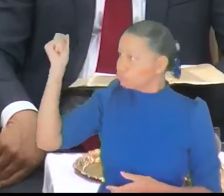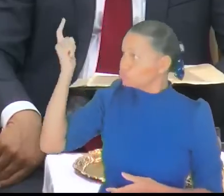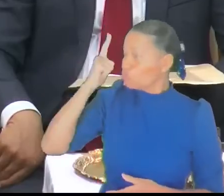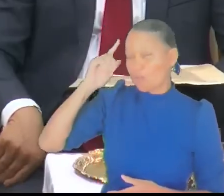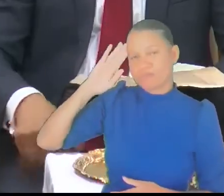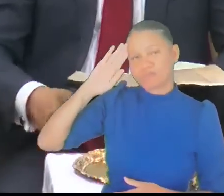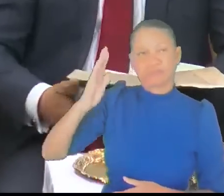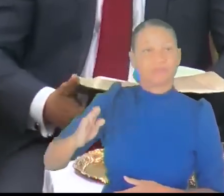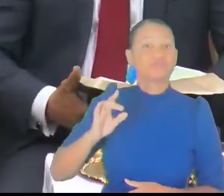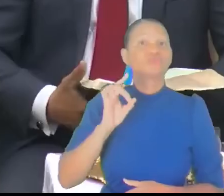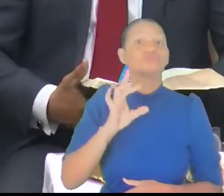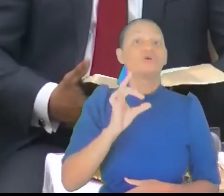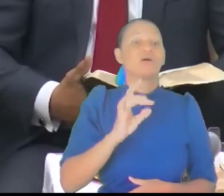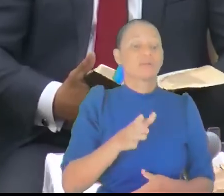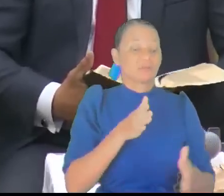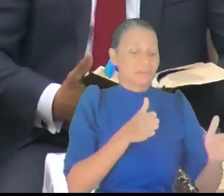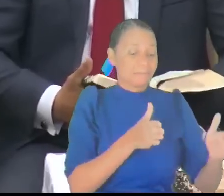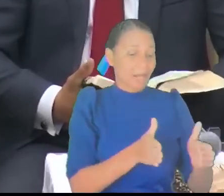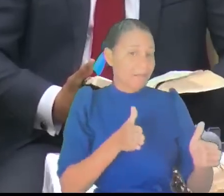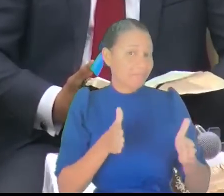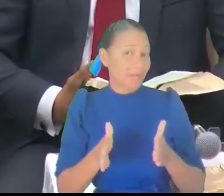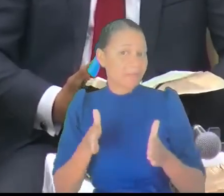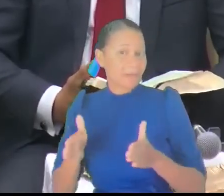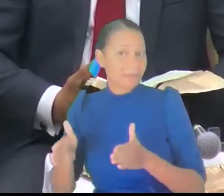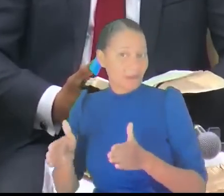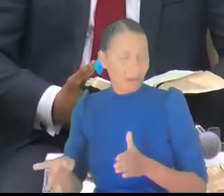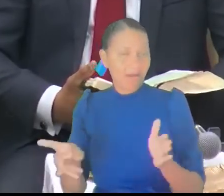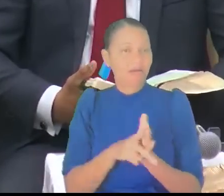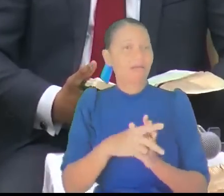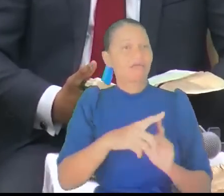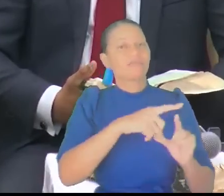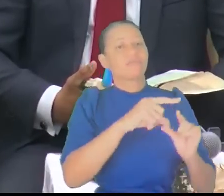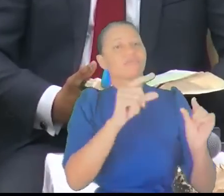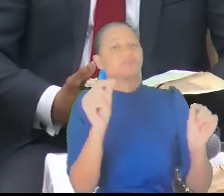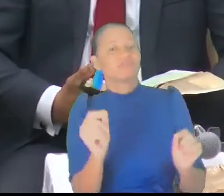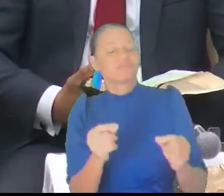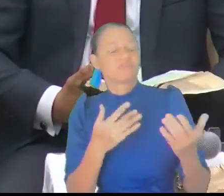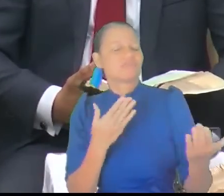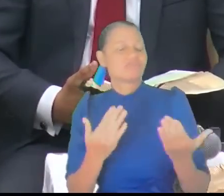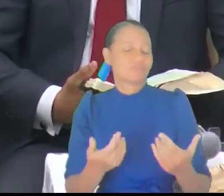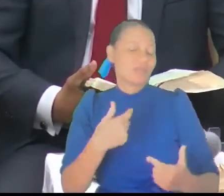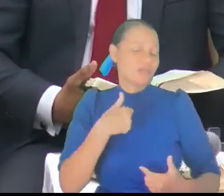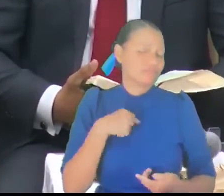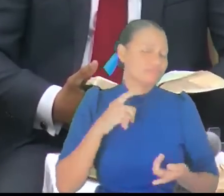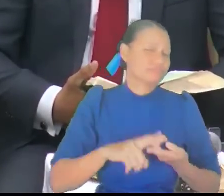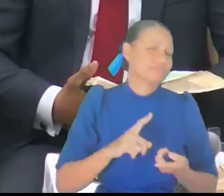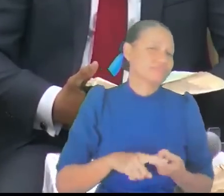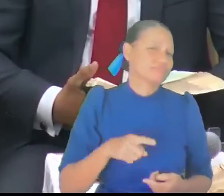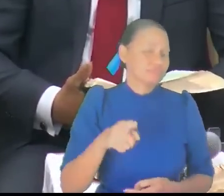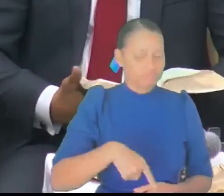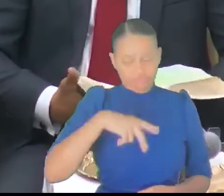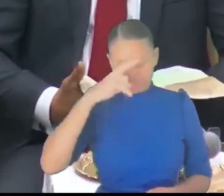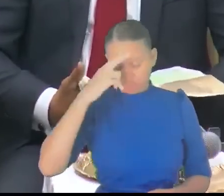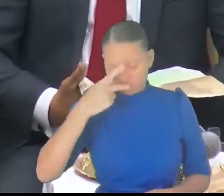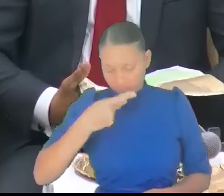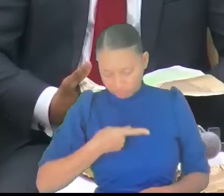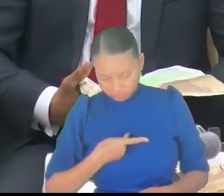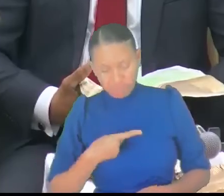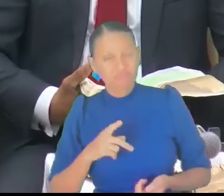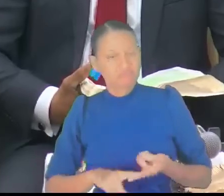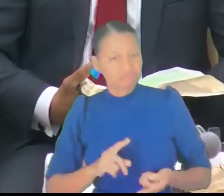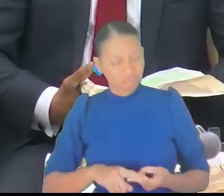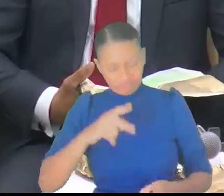quem tem fase é quem, meus amados irmãos? A lua. A lua. Por isso que a igreja é comparada a eu e você, eu individualmente,